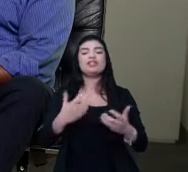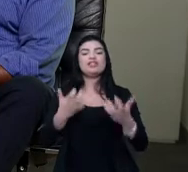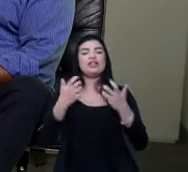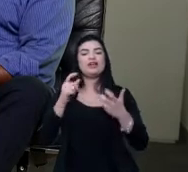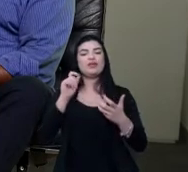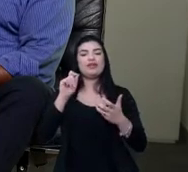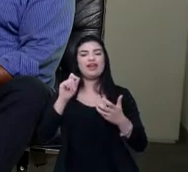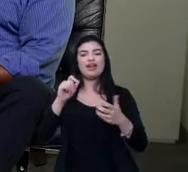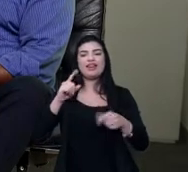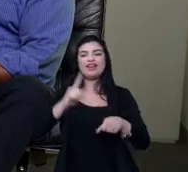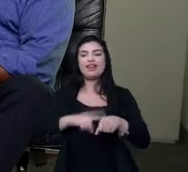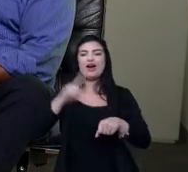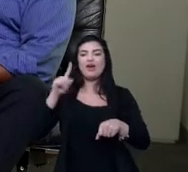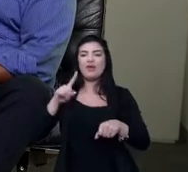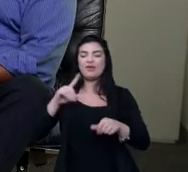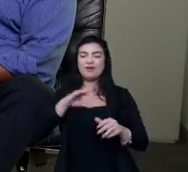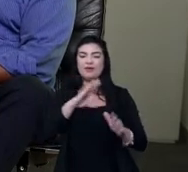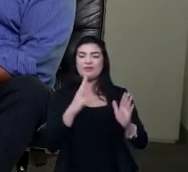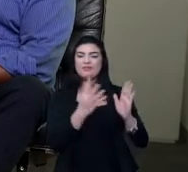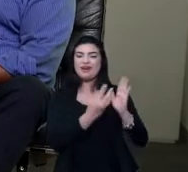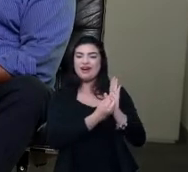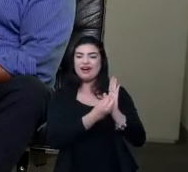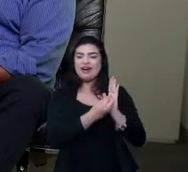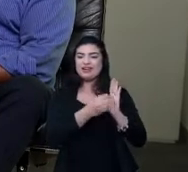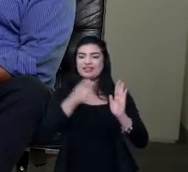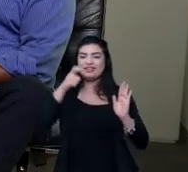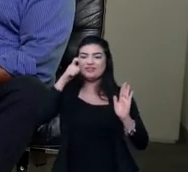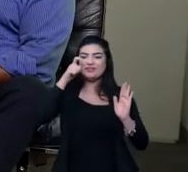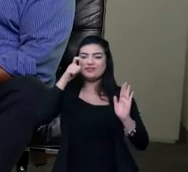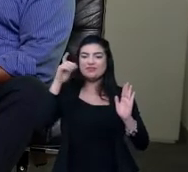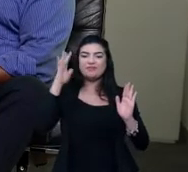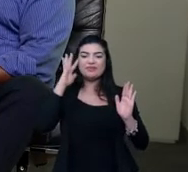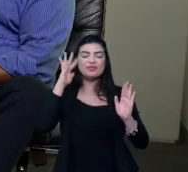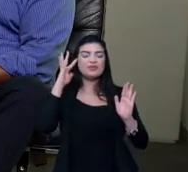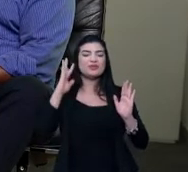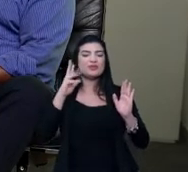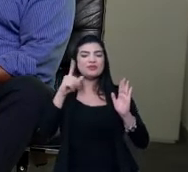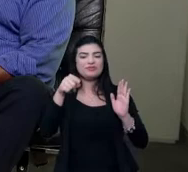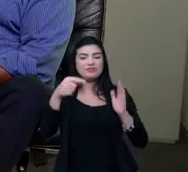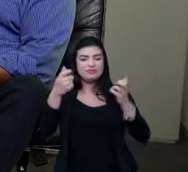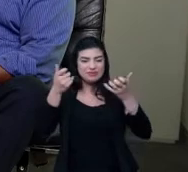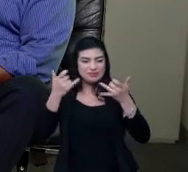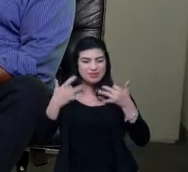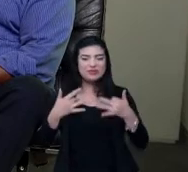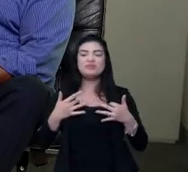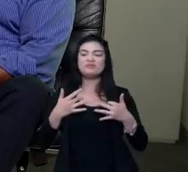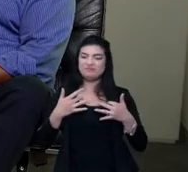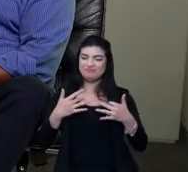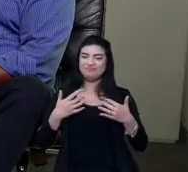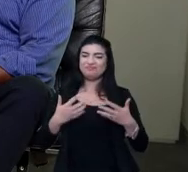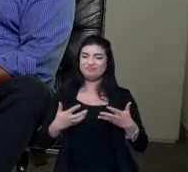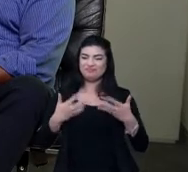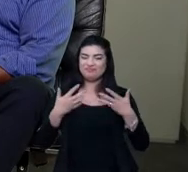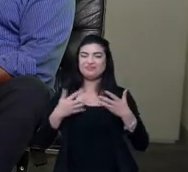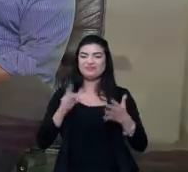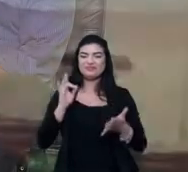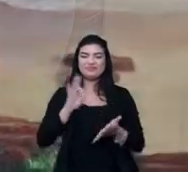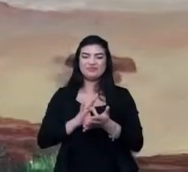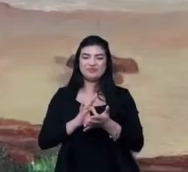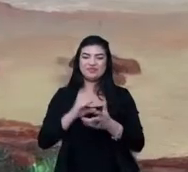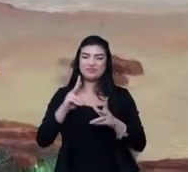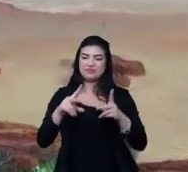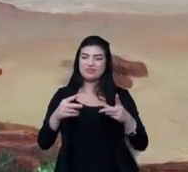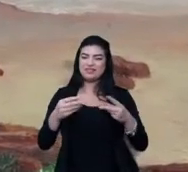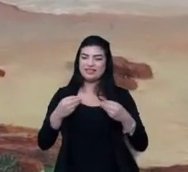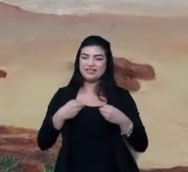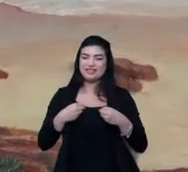e rever a obra pensando em tudo que você está nos colocando aqui. Que presente de verdade, né? E você vai